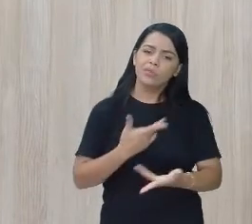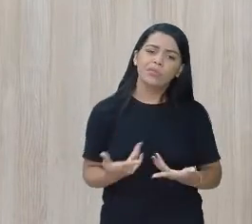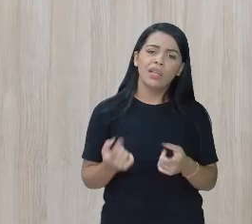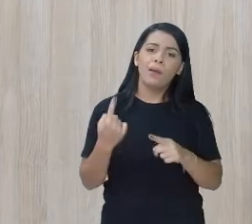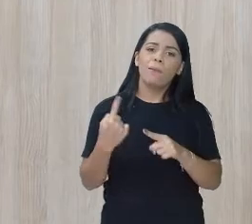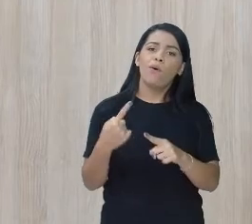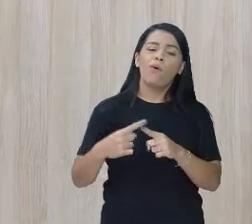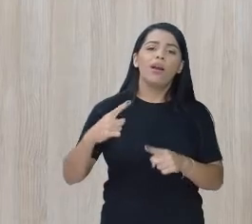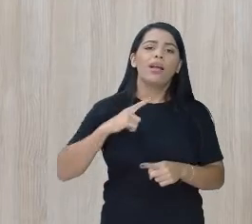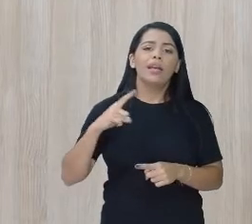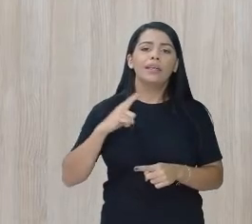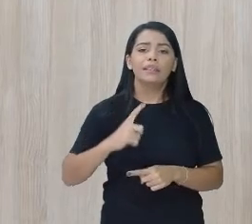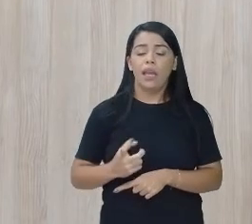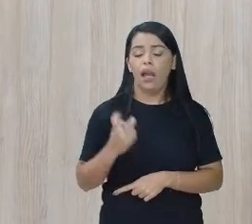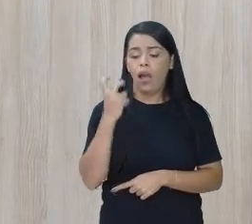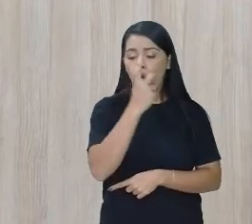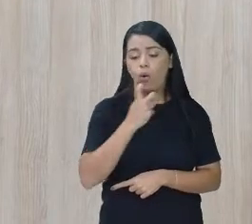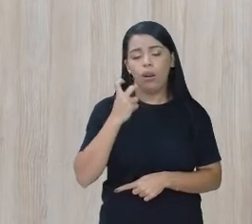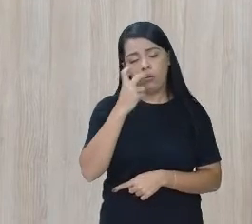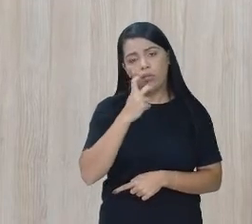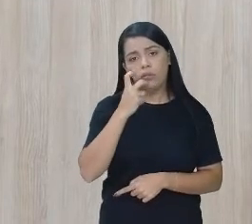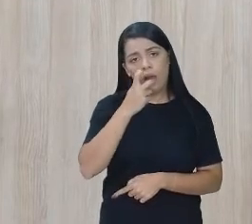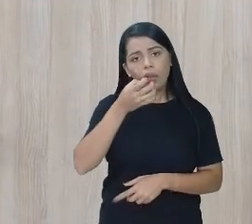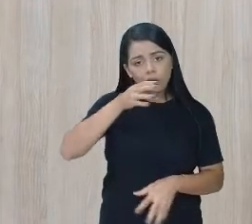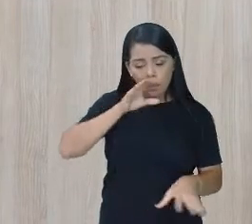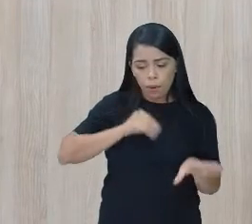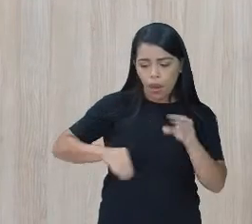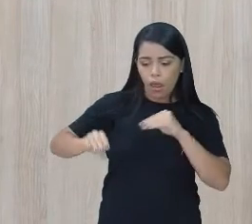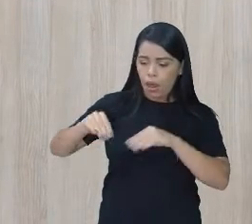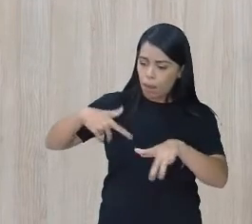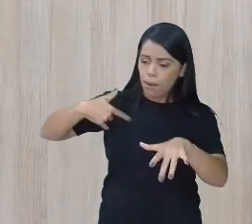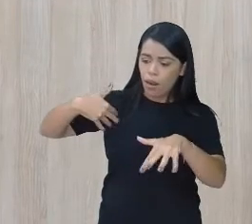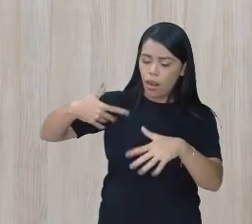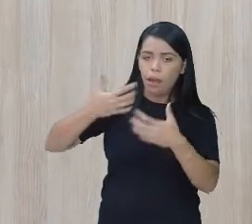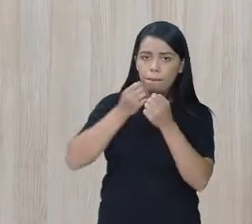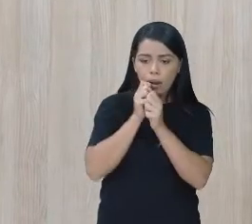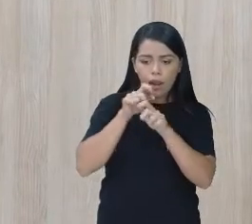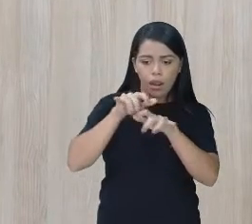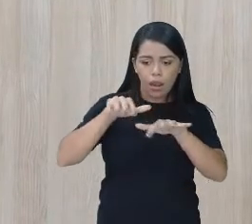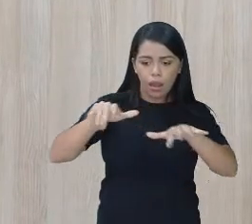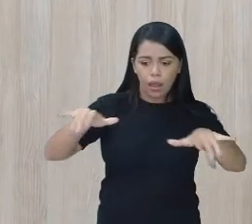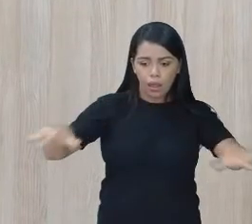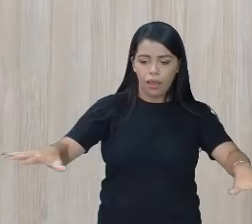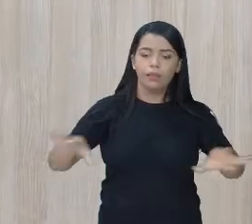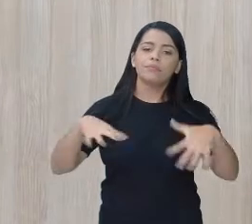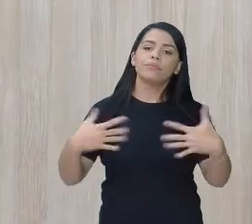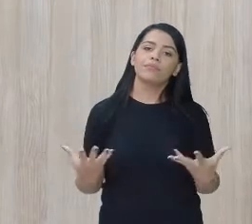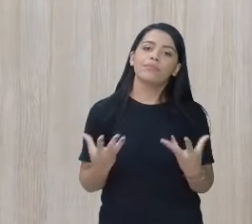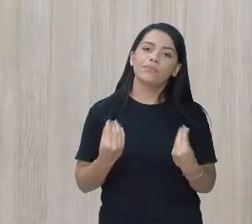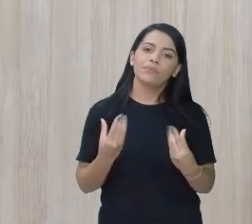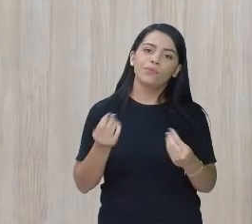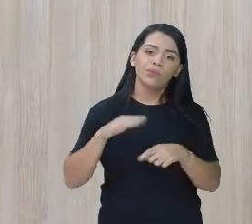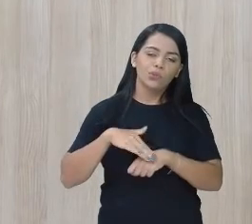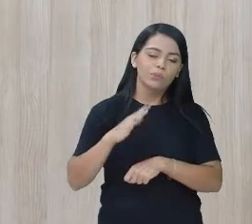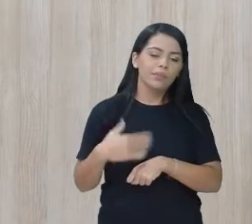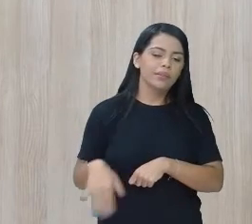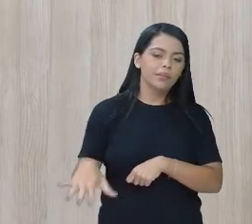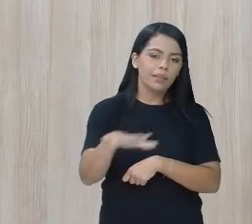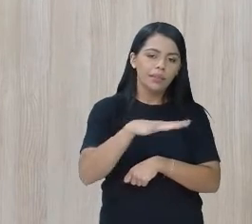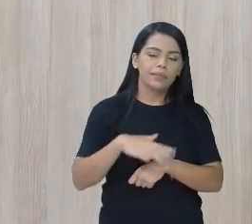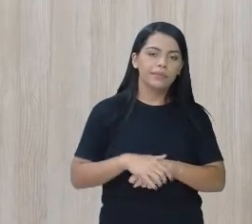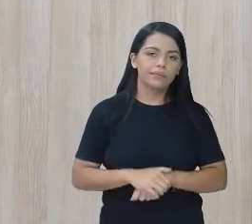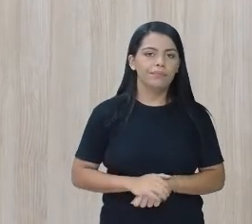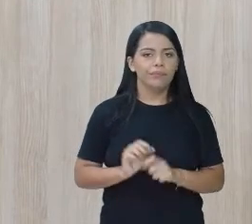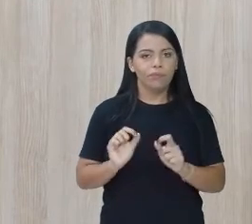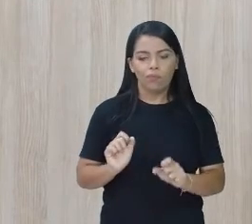a tradição oral. Então, elas conseguem abranger muito mais regiões e localidades do